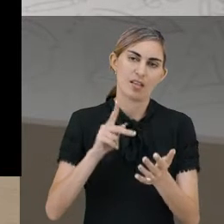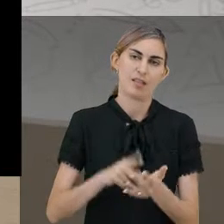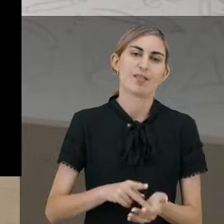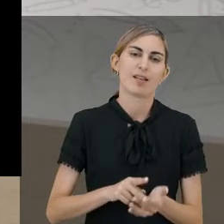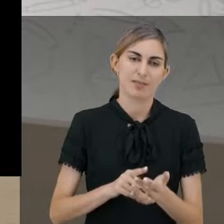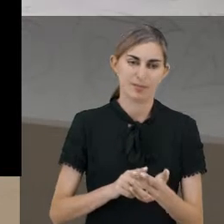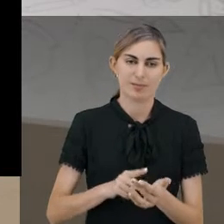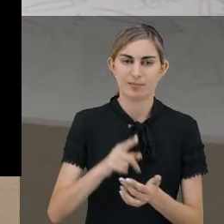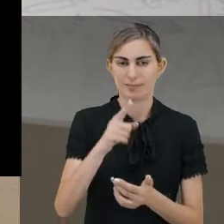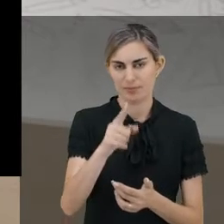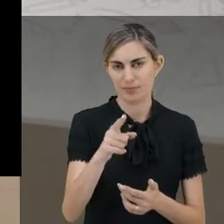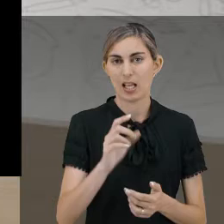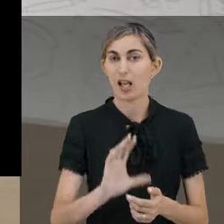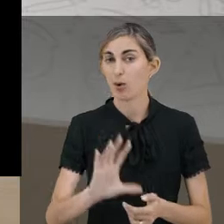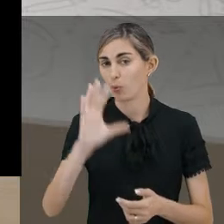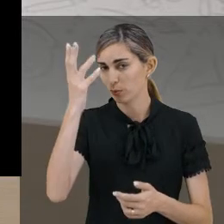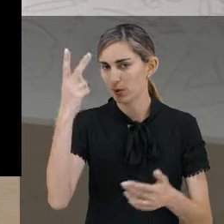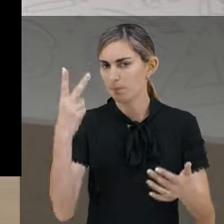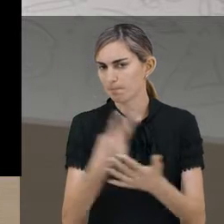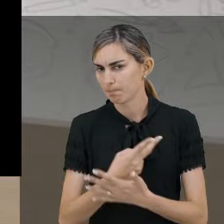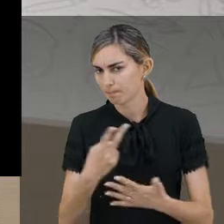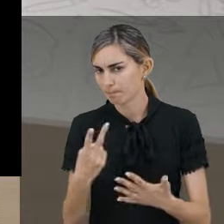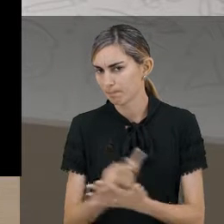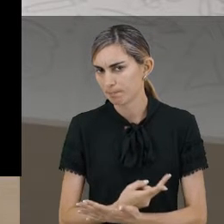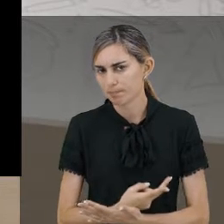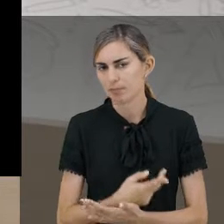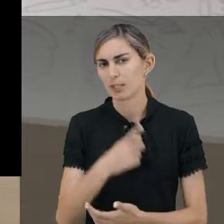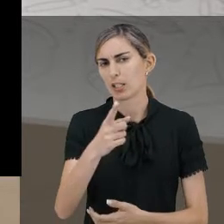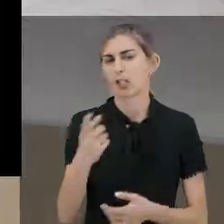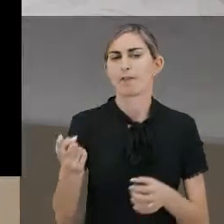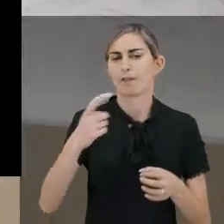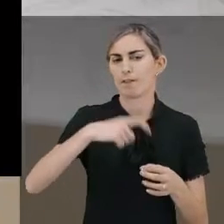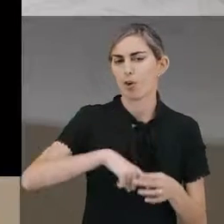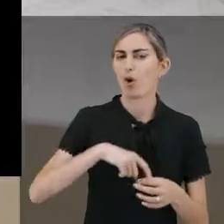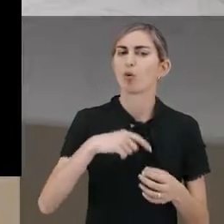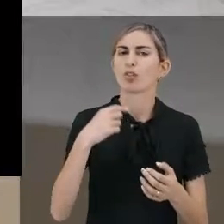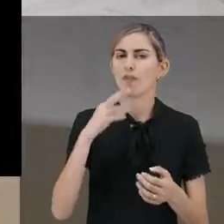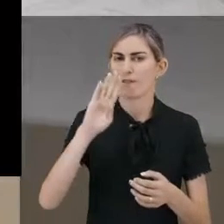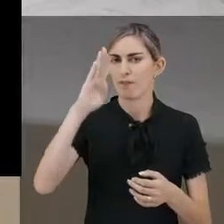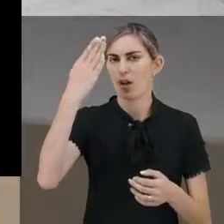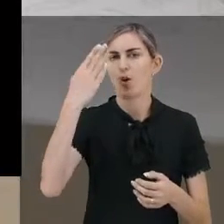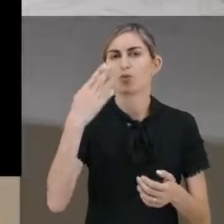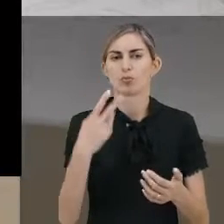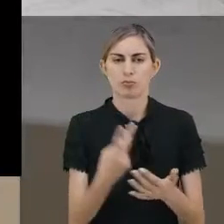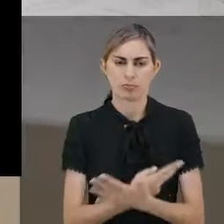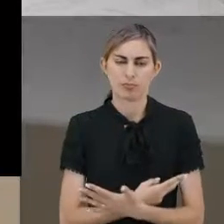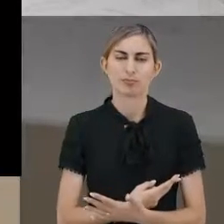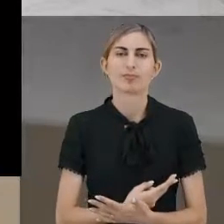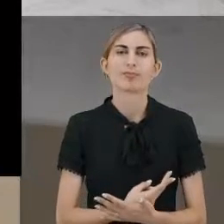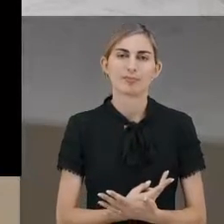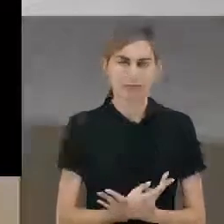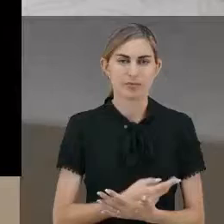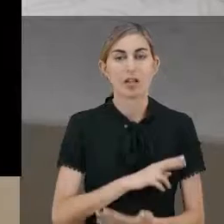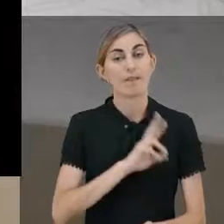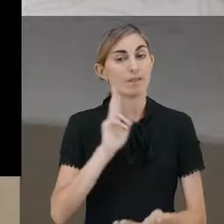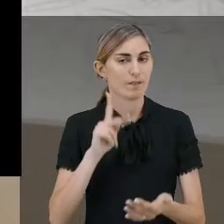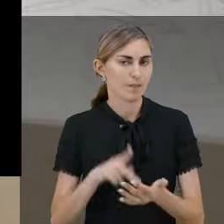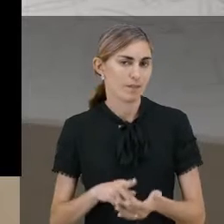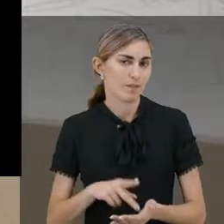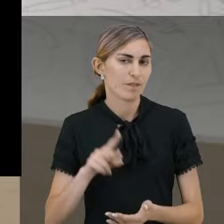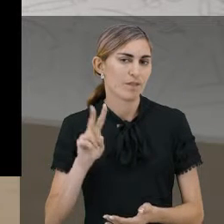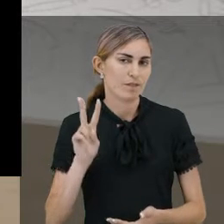verdadeiro. Caso tenha ocorrido algum erro, ele irá retornar como falso. Se retornar como